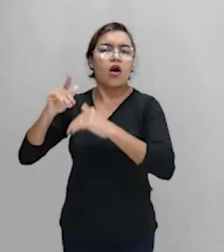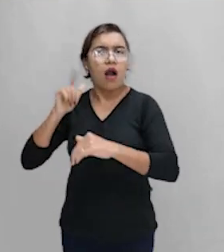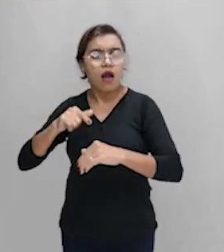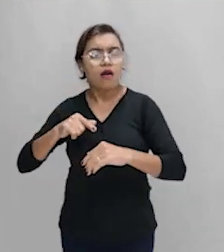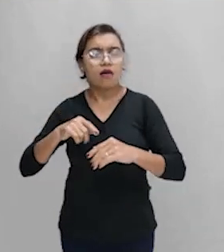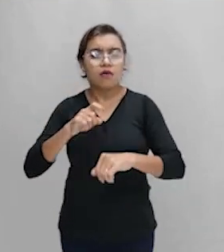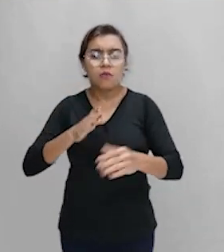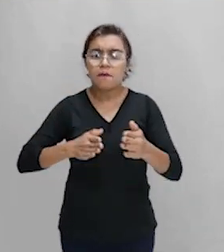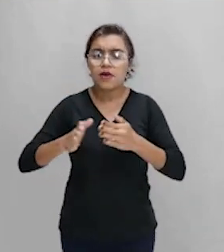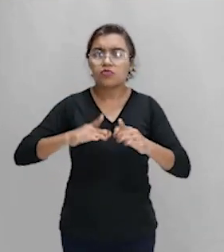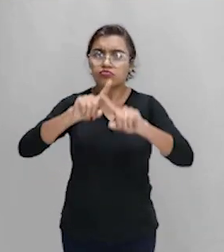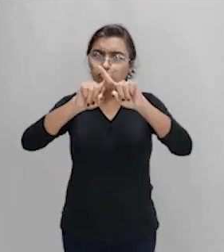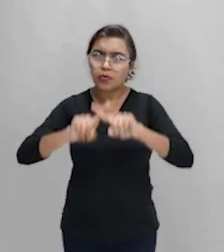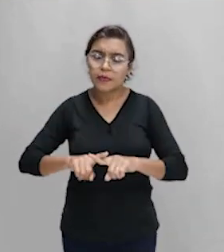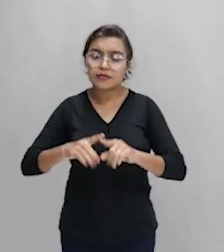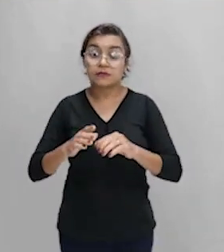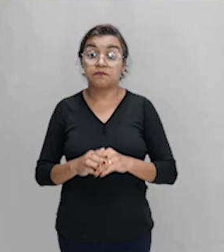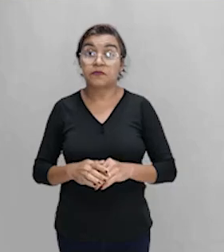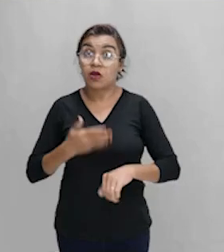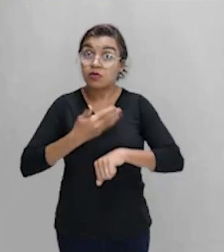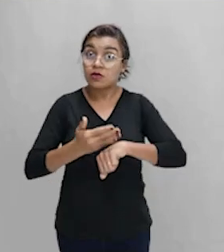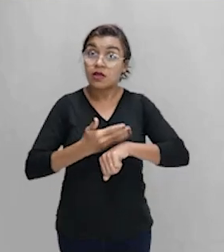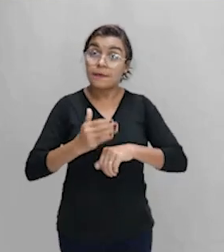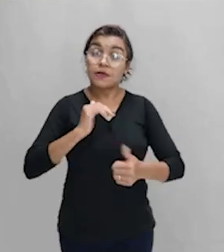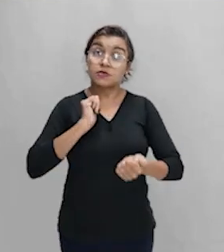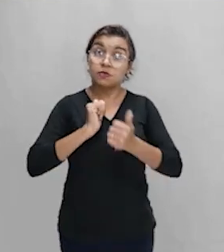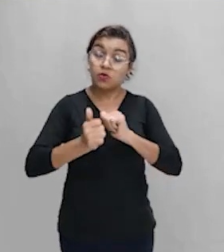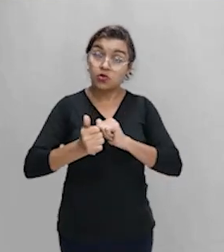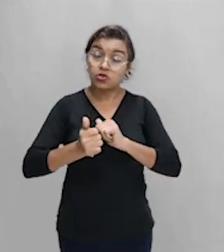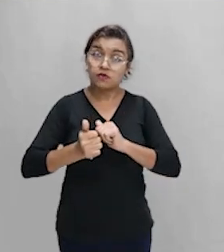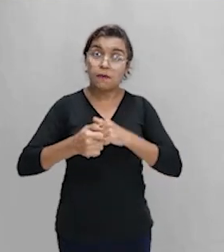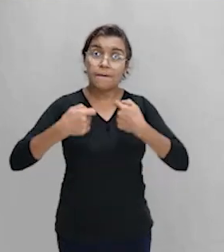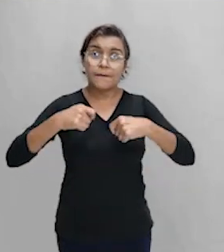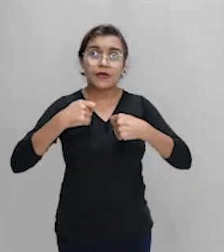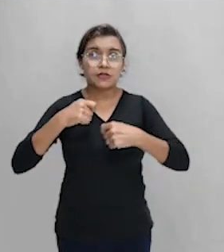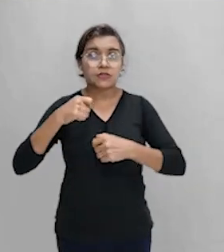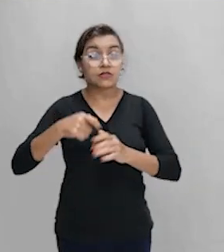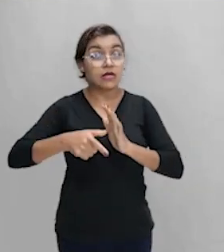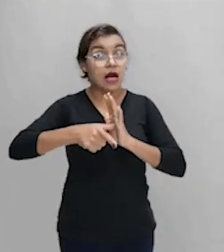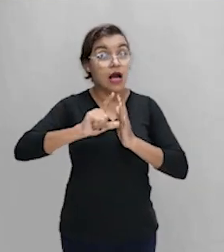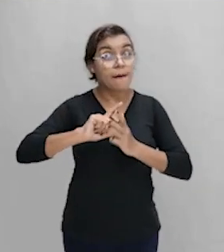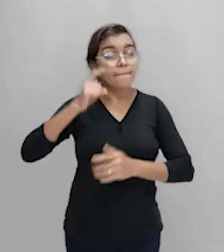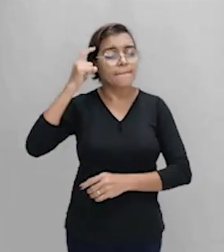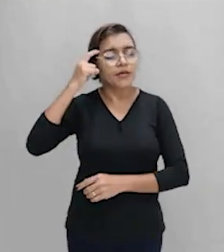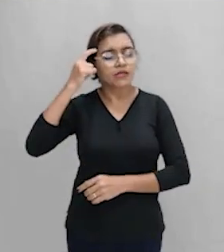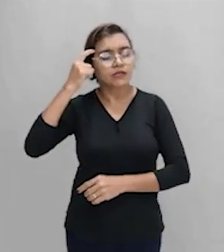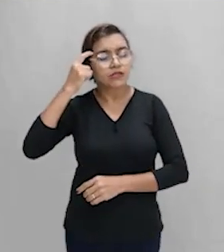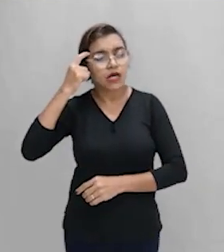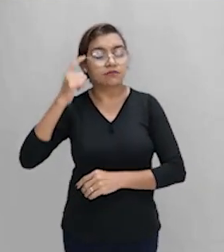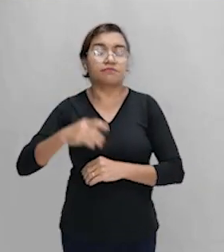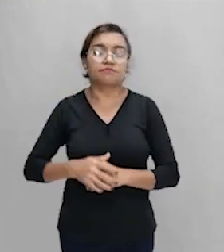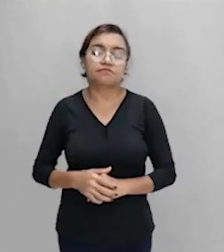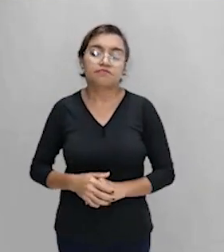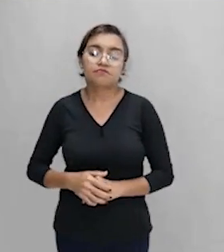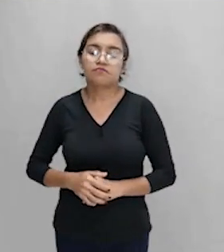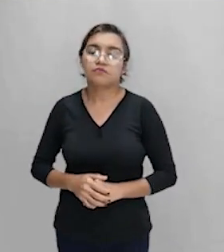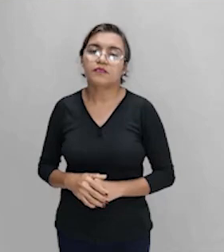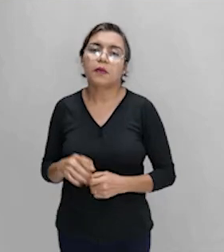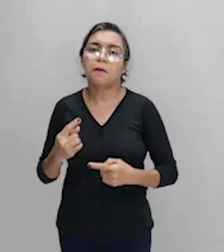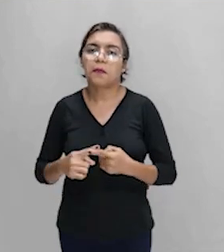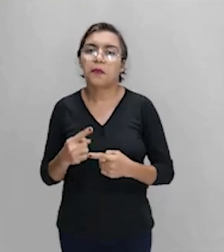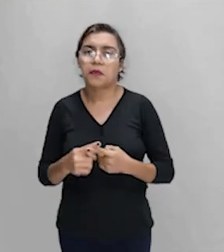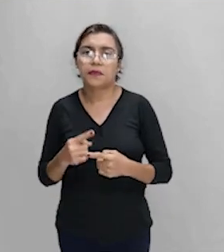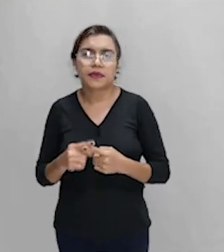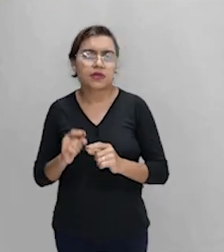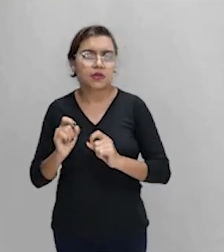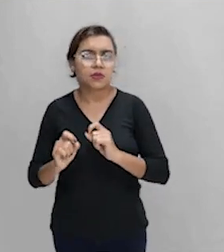competição. O treinamento esportivo ele tem que ser muito bem pensado por quem está organizando. Porque é uma linha